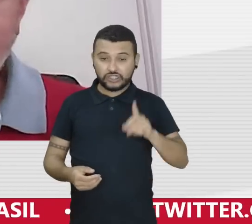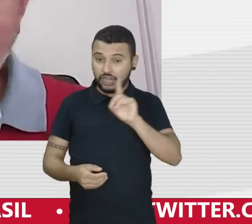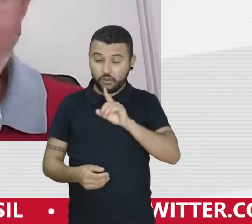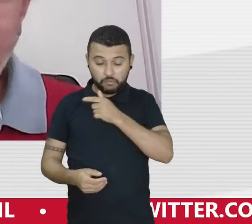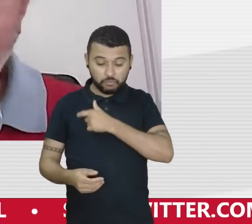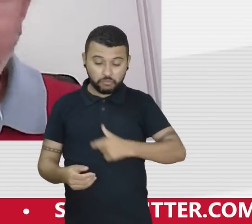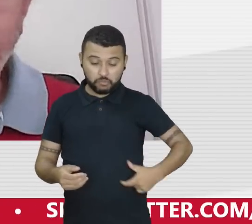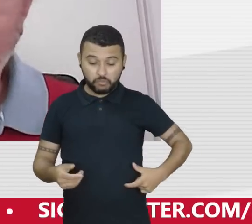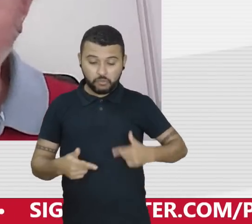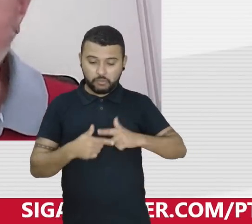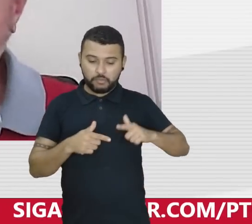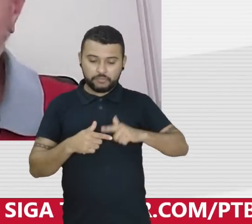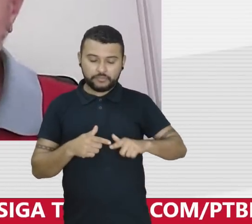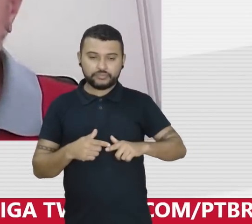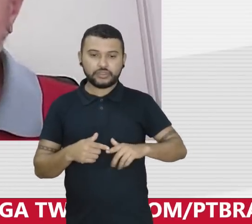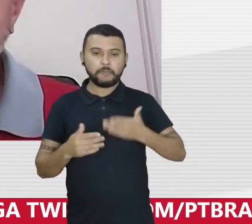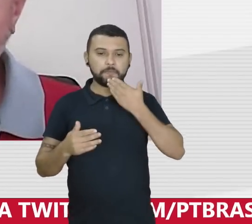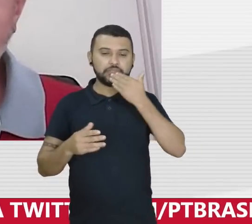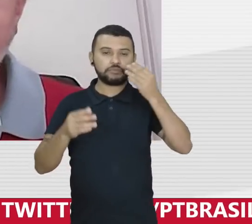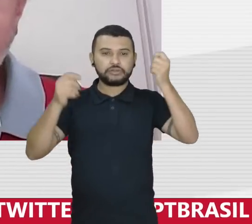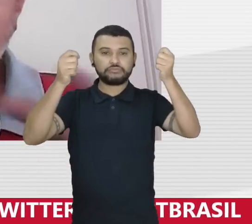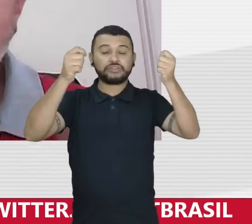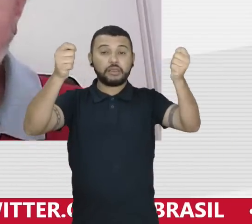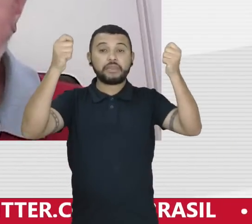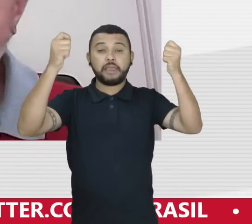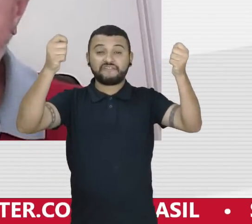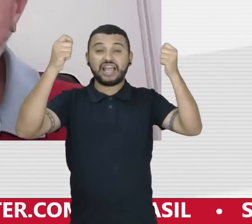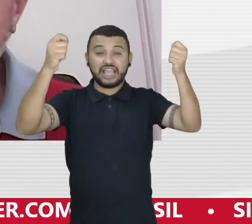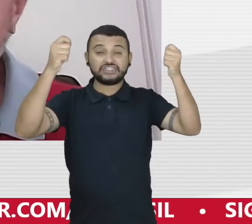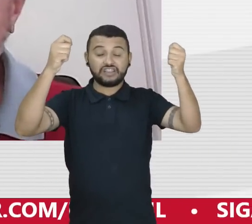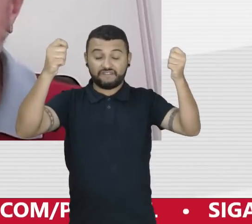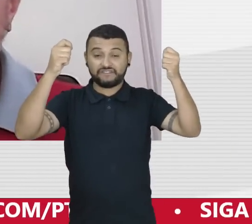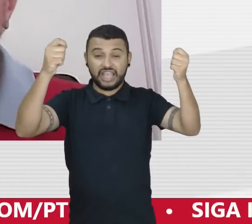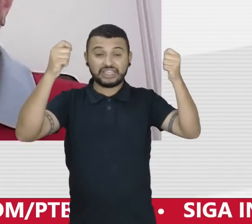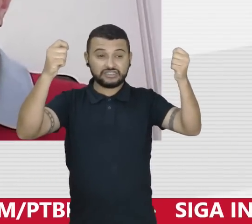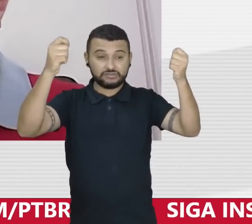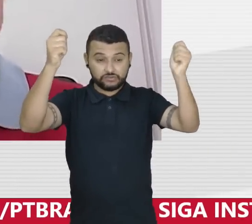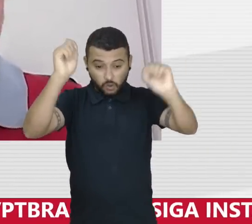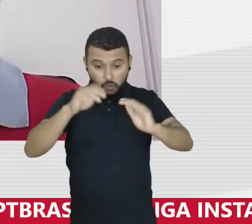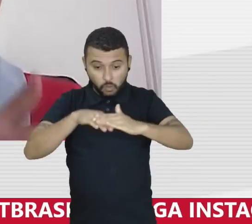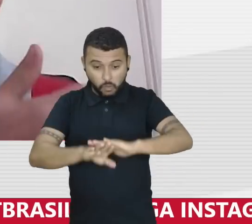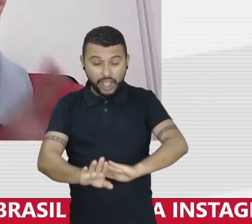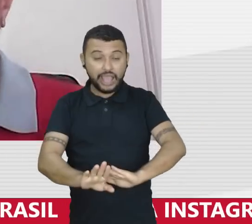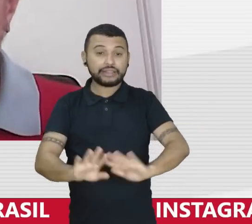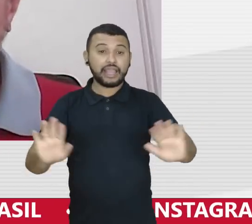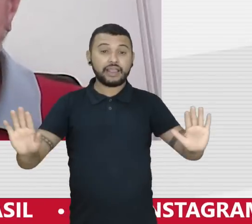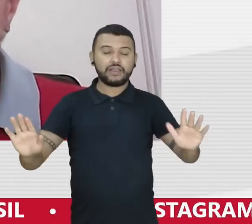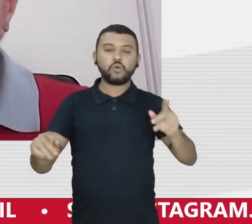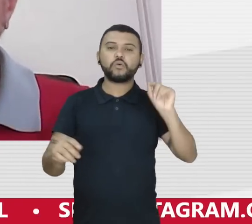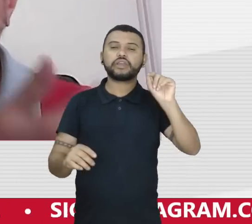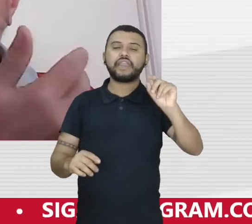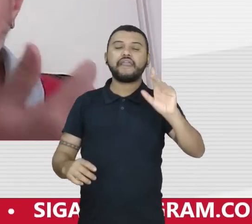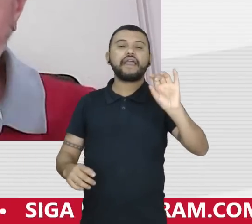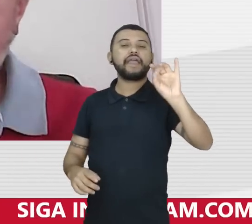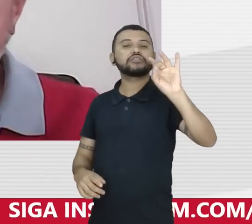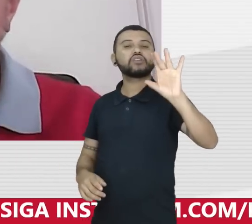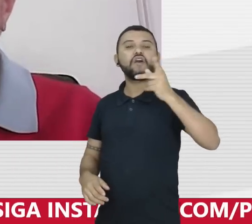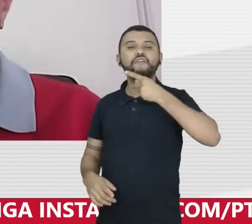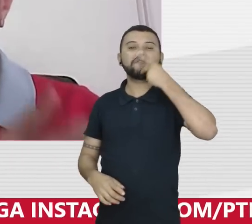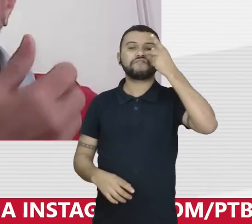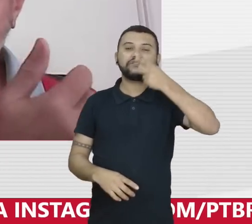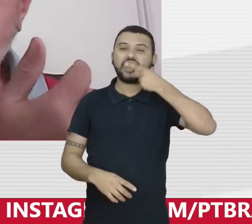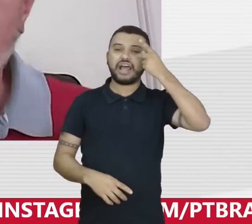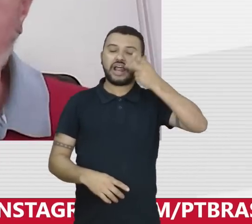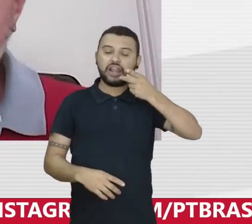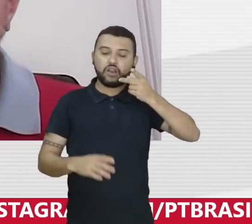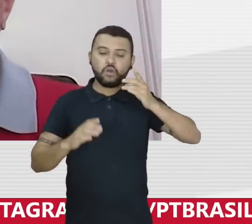Eles até mandaram abaixar algumas faixas para não criar manchete. O problema estava na fala, no